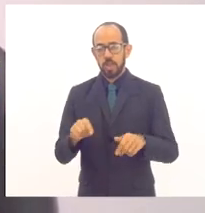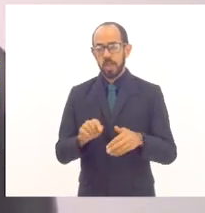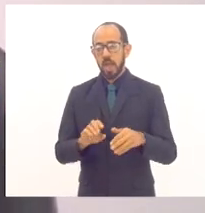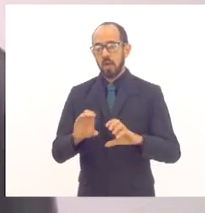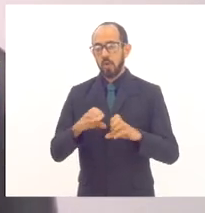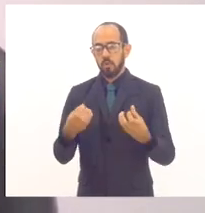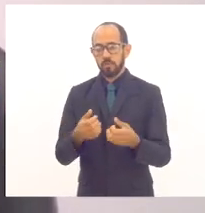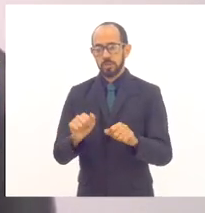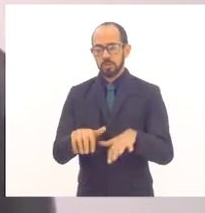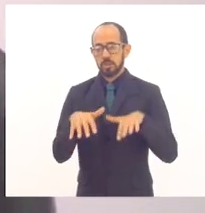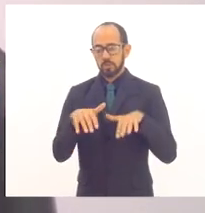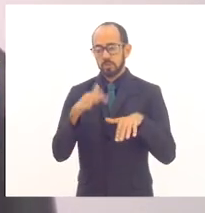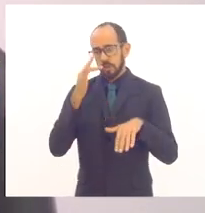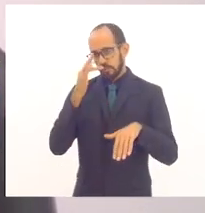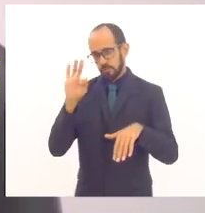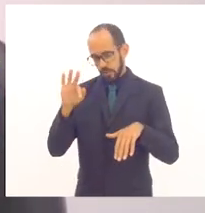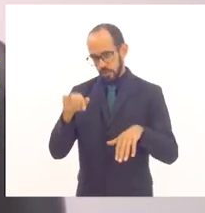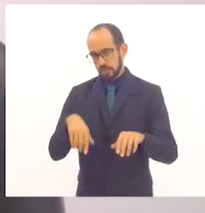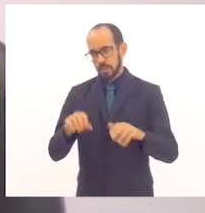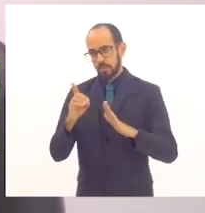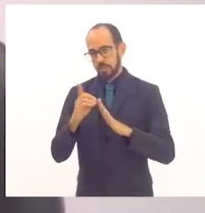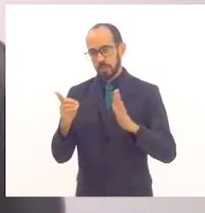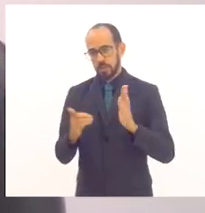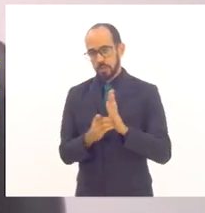leis estaduais, decreto estadual